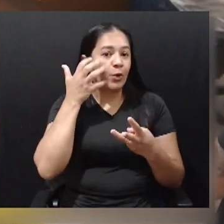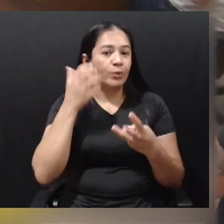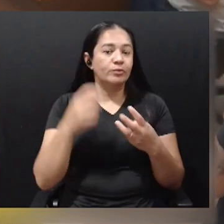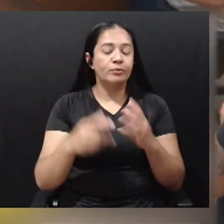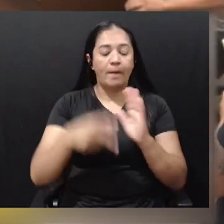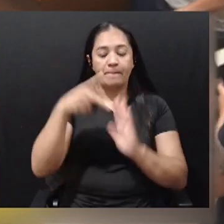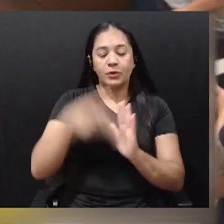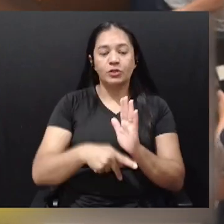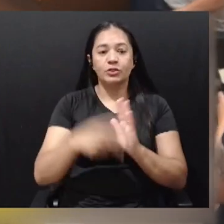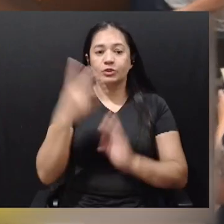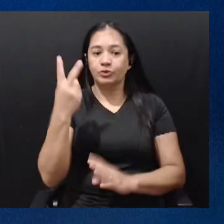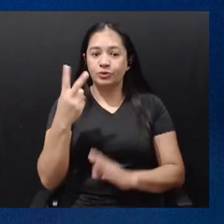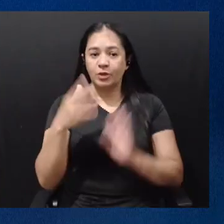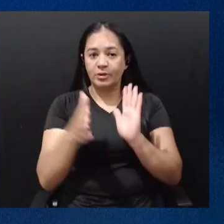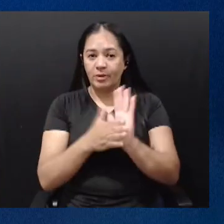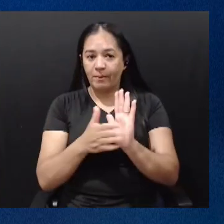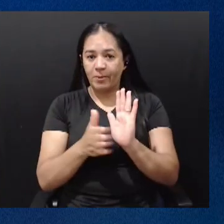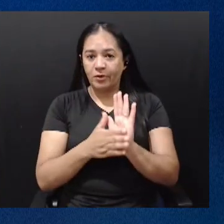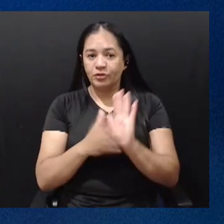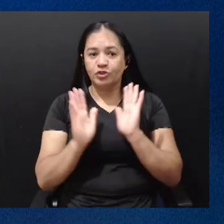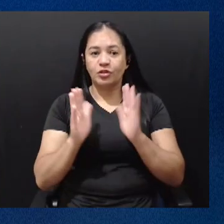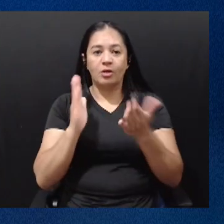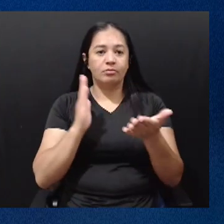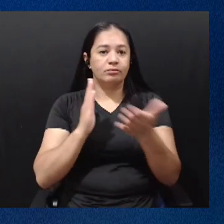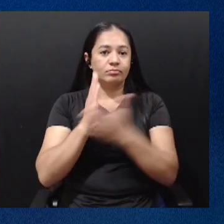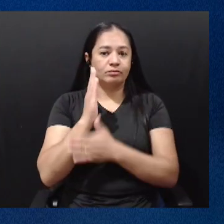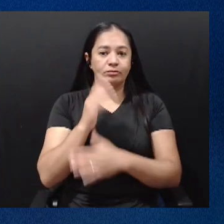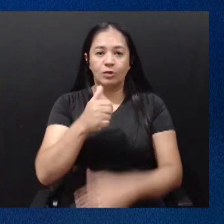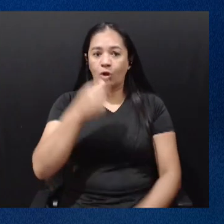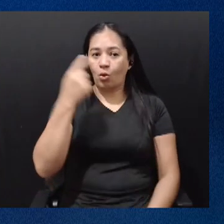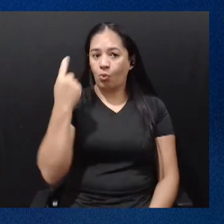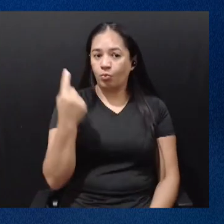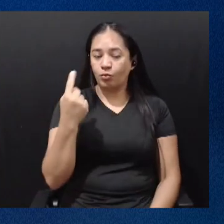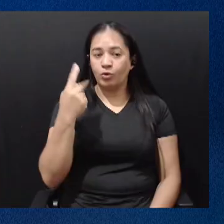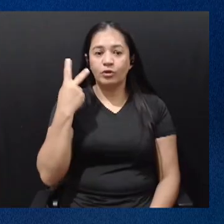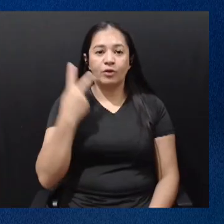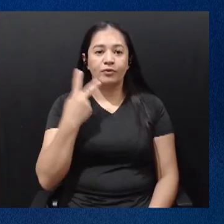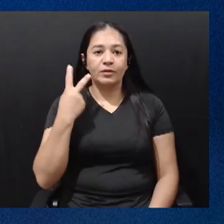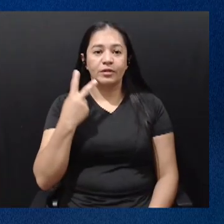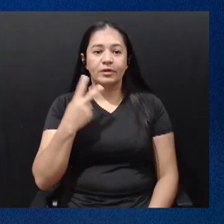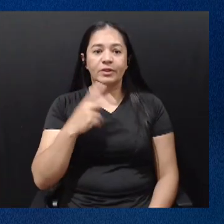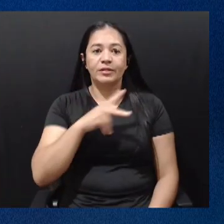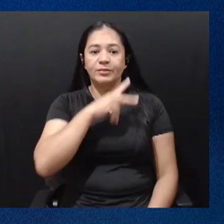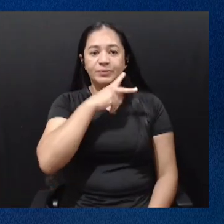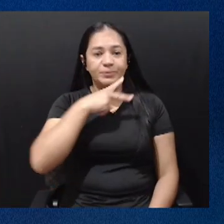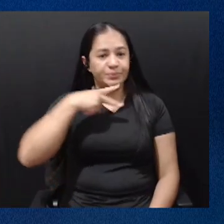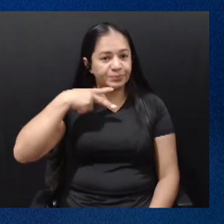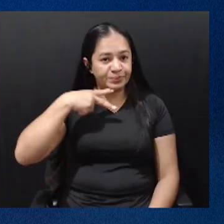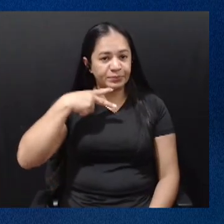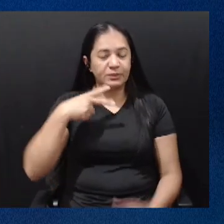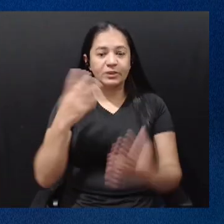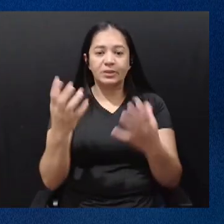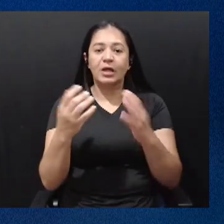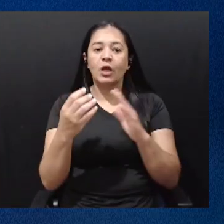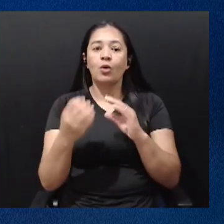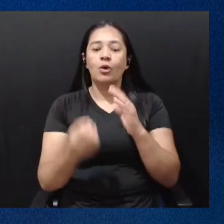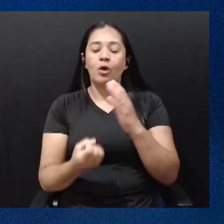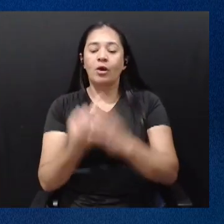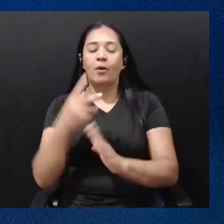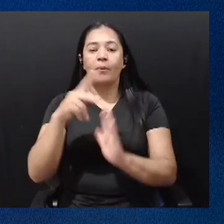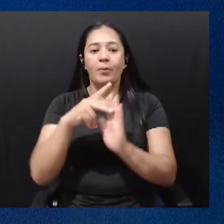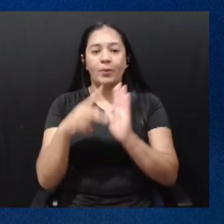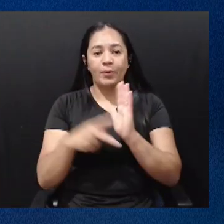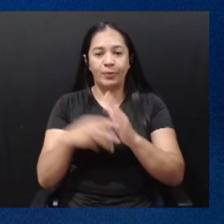pauta foram aprovados. Um de autoria do vereador Permínio Monteiro, que quer instituir o Programa Municipal de